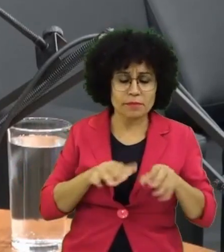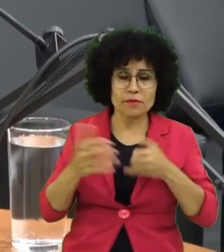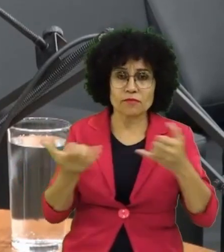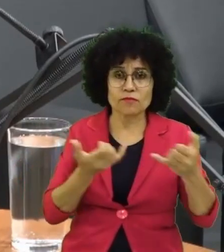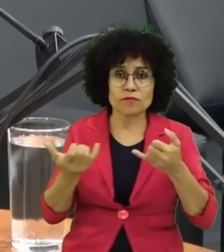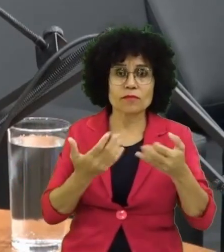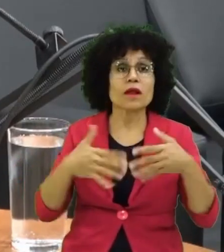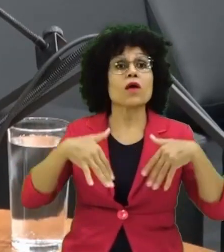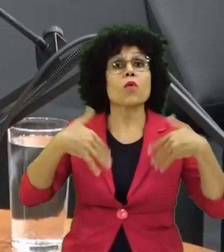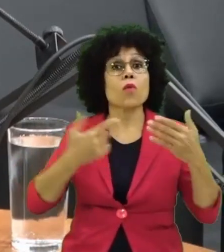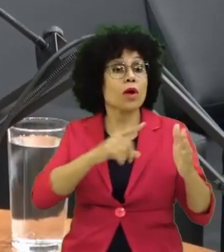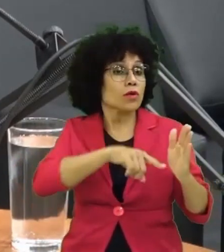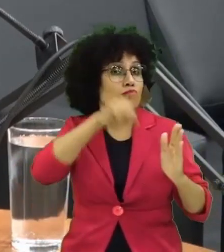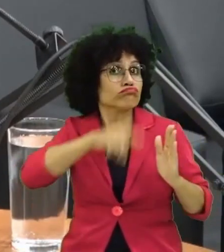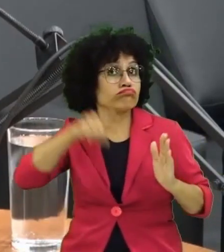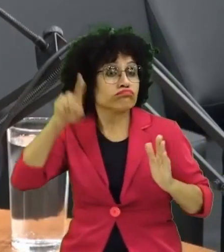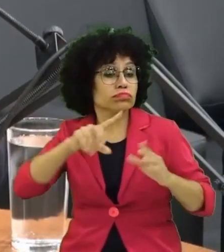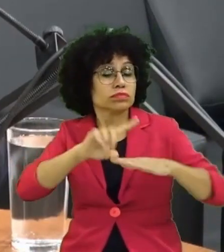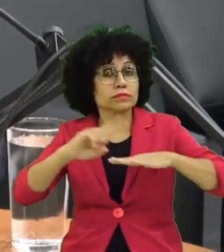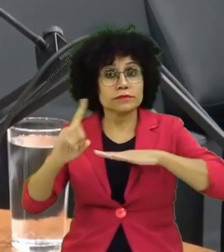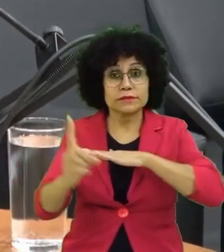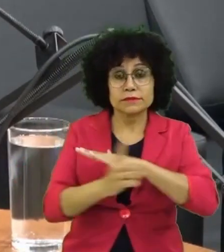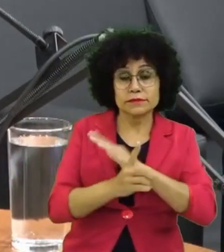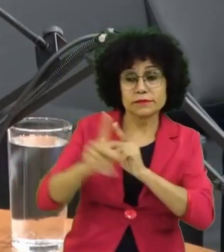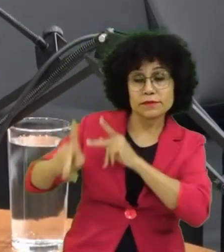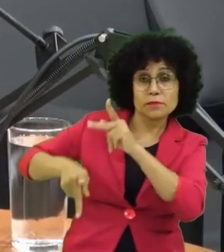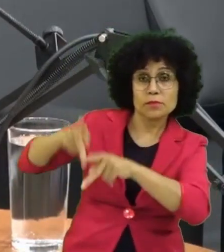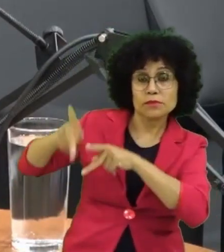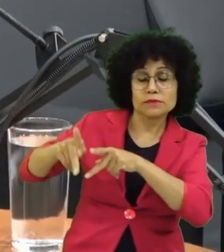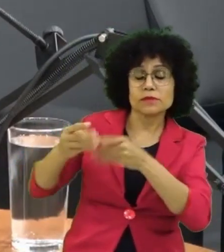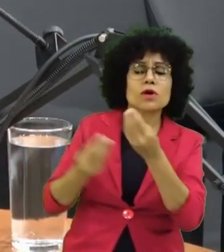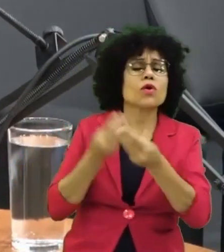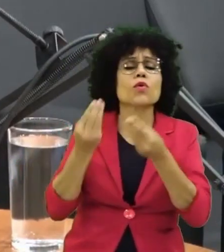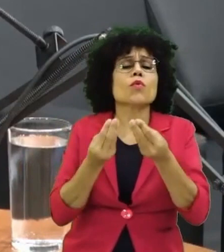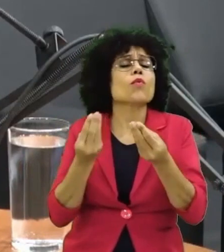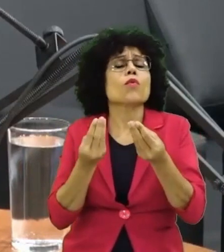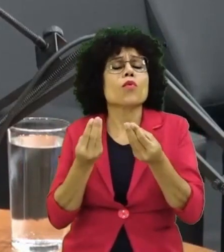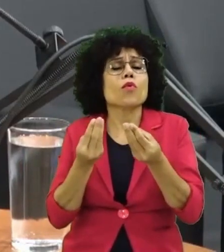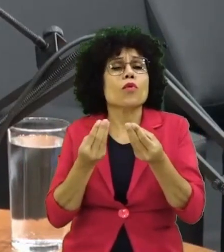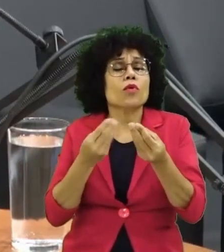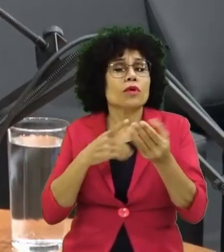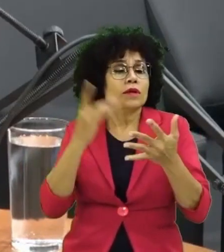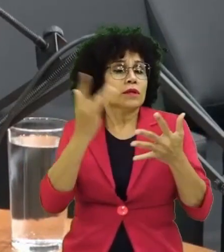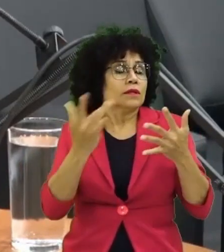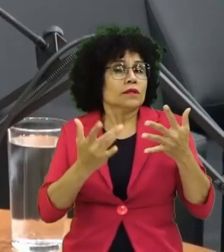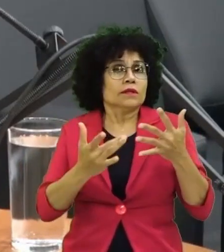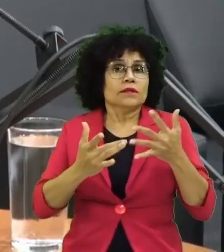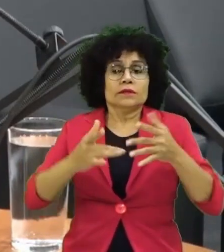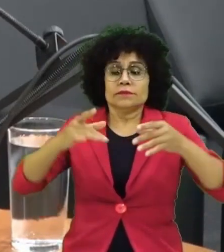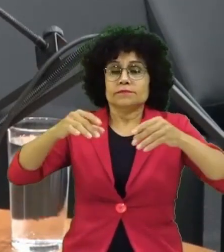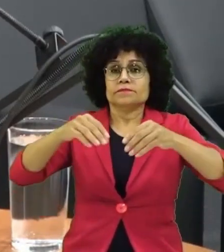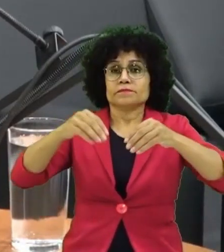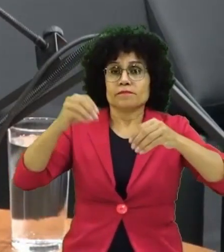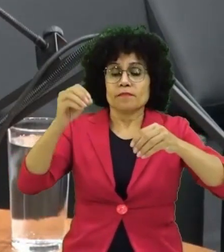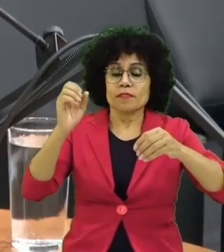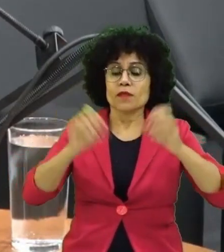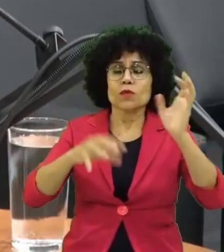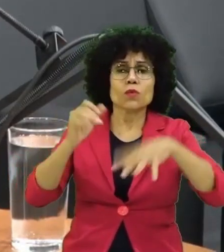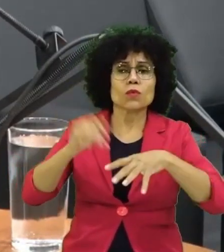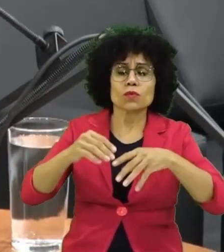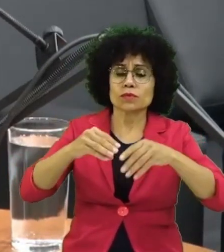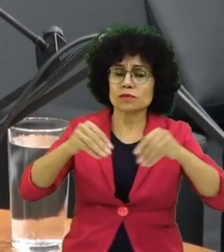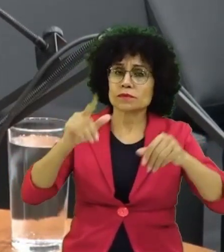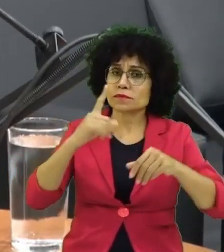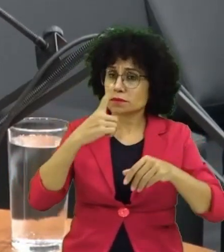que é o índice de atendimento da população aqui, índice de perda de água, como é que está a questão do meu aterro sanitário, né? Quem está operando esse